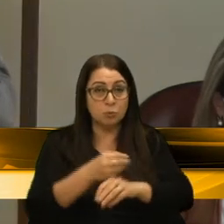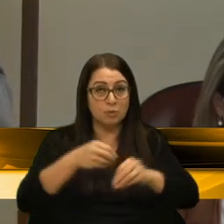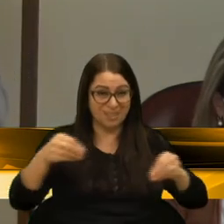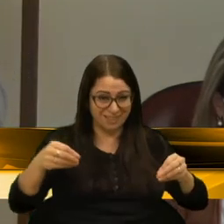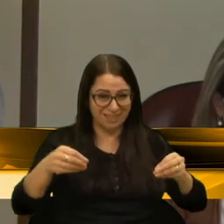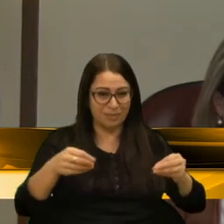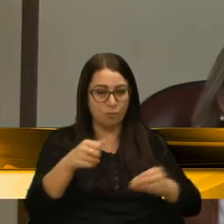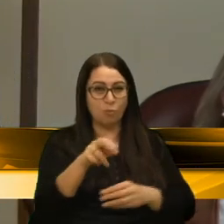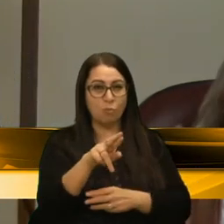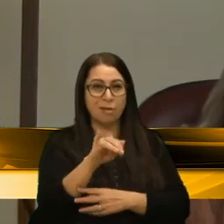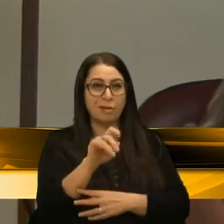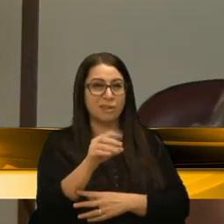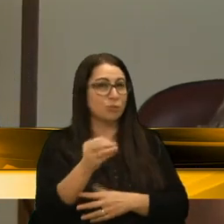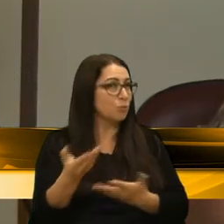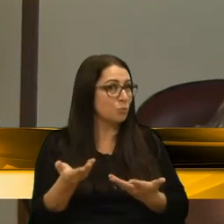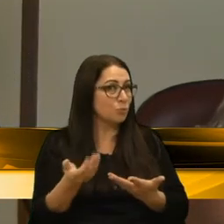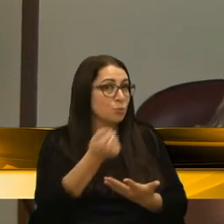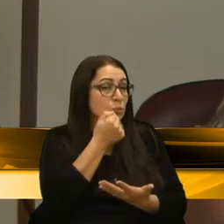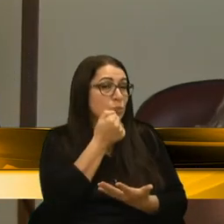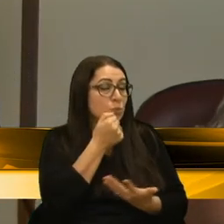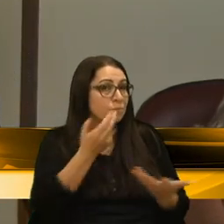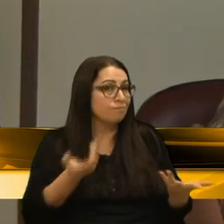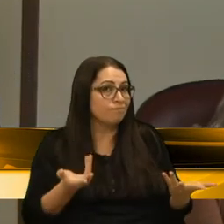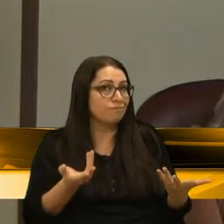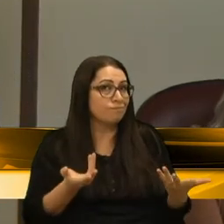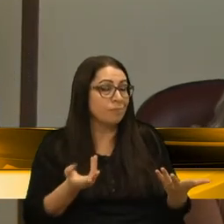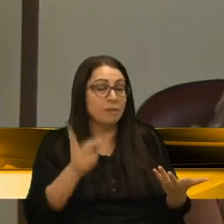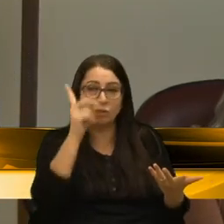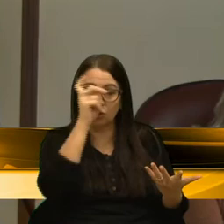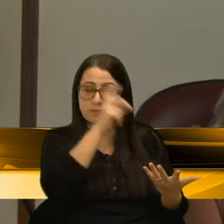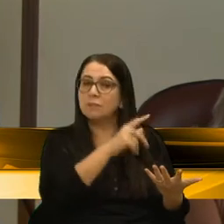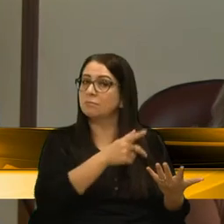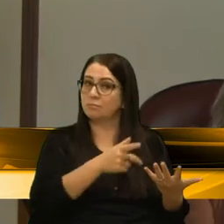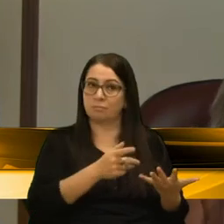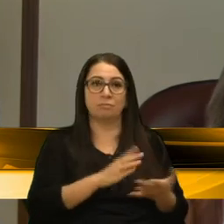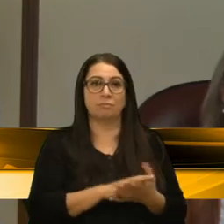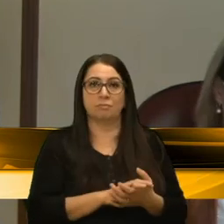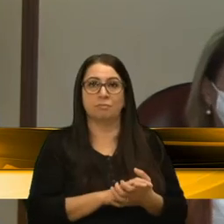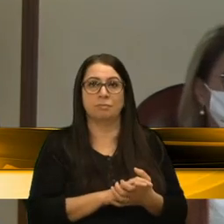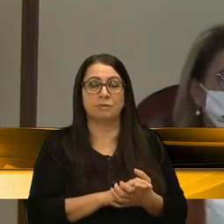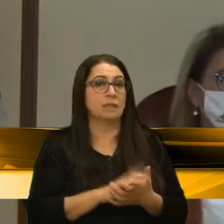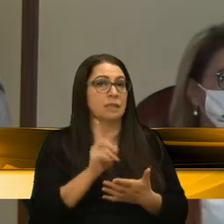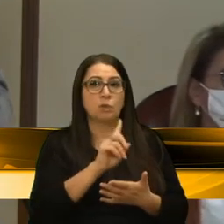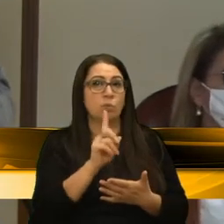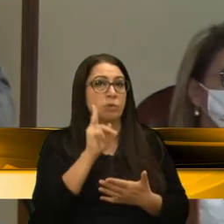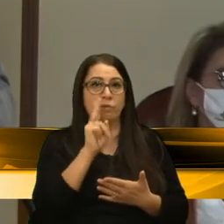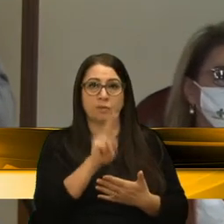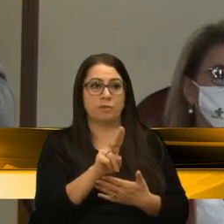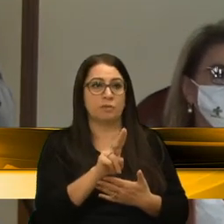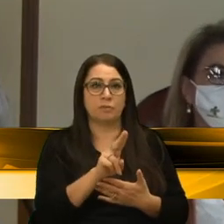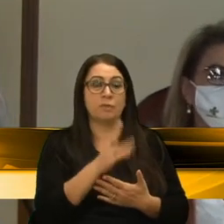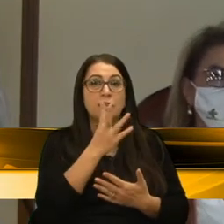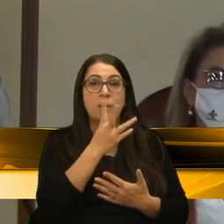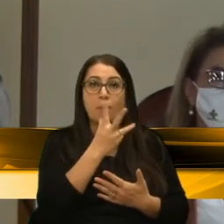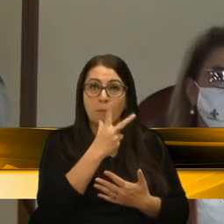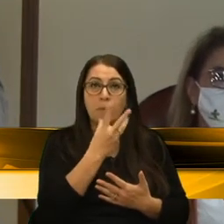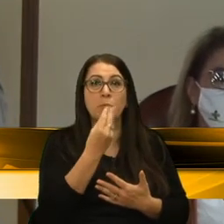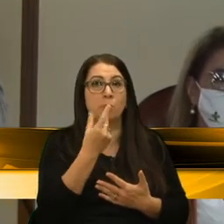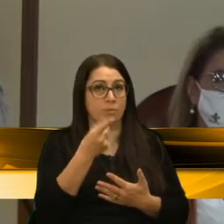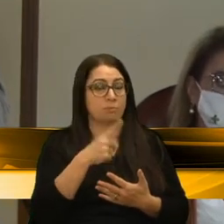árido, rochoso? Dificilmente. E não é o que se vê. Demora muito para